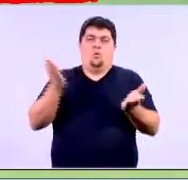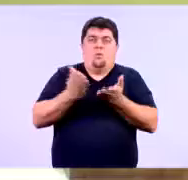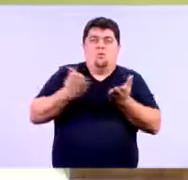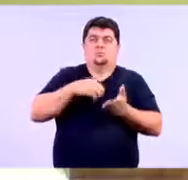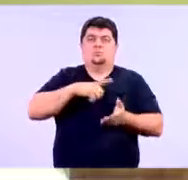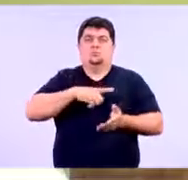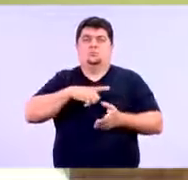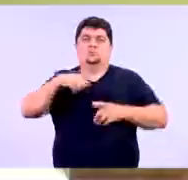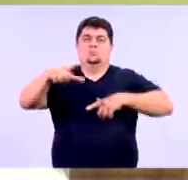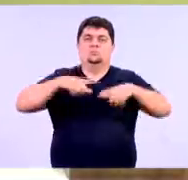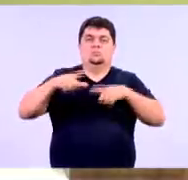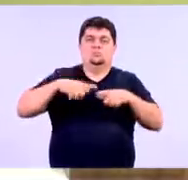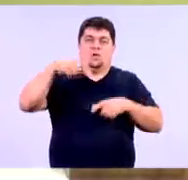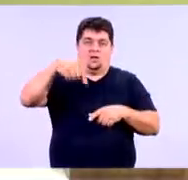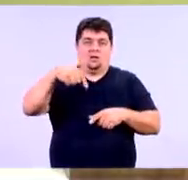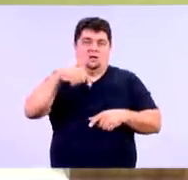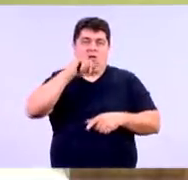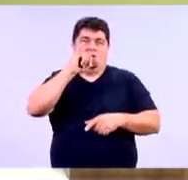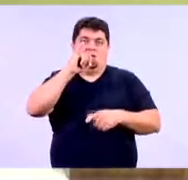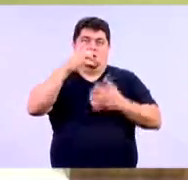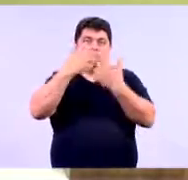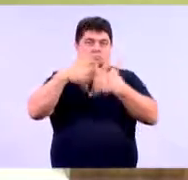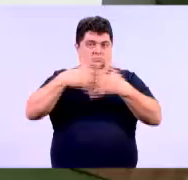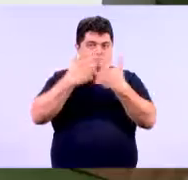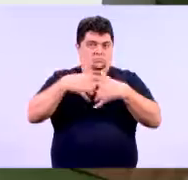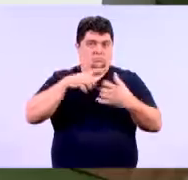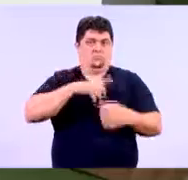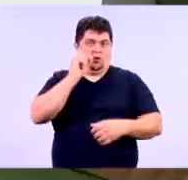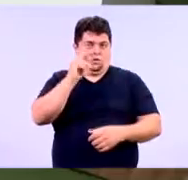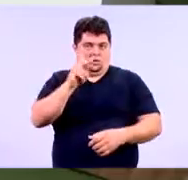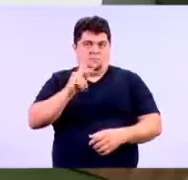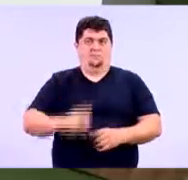servidor aqui do Instituto Federal, ok?